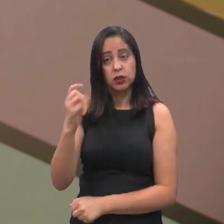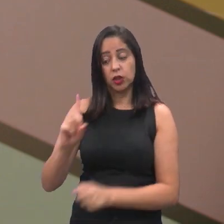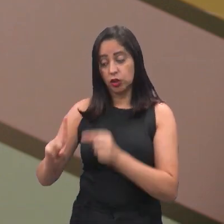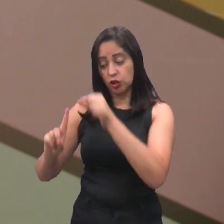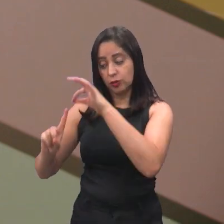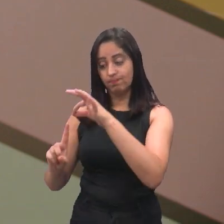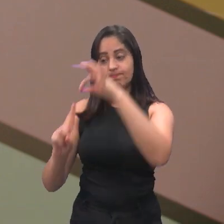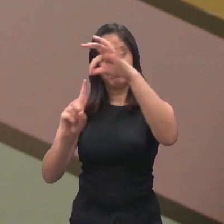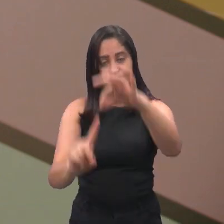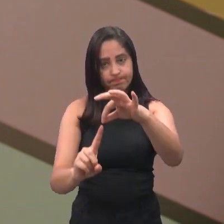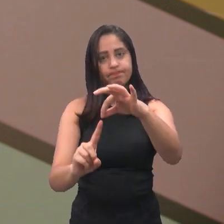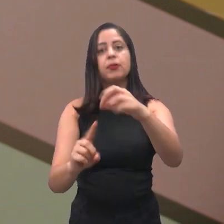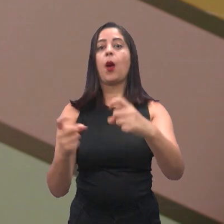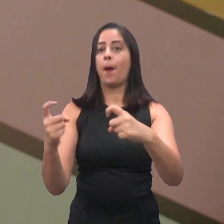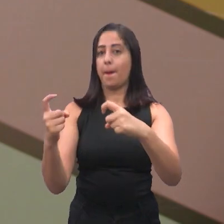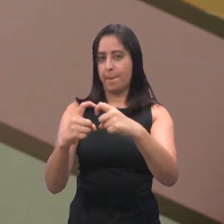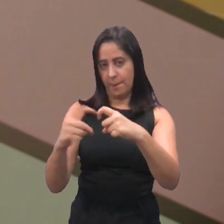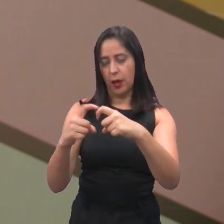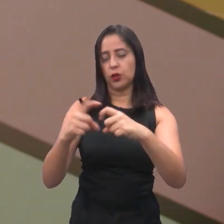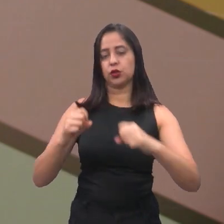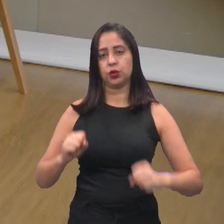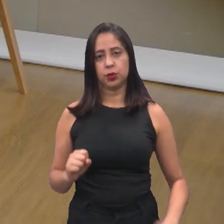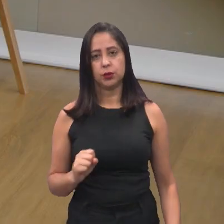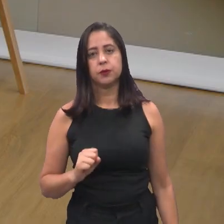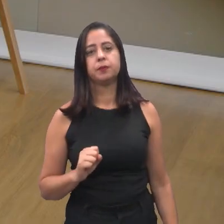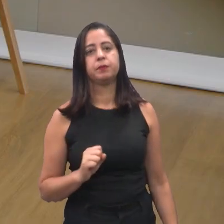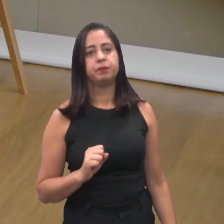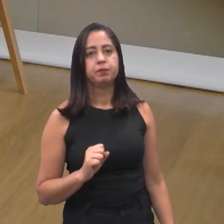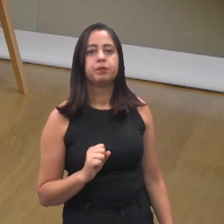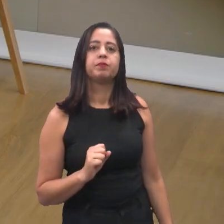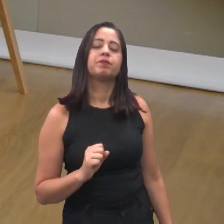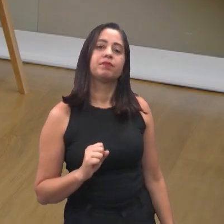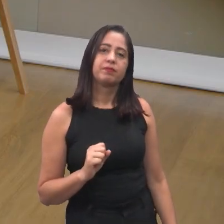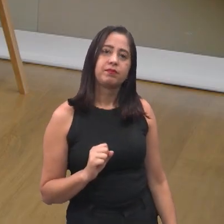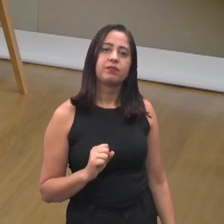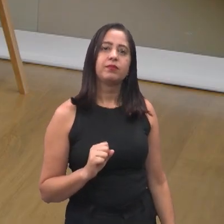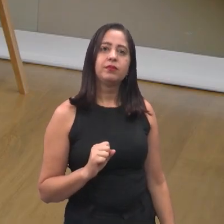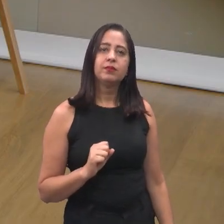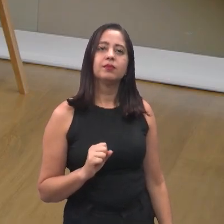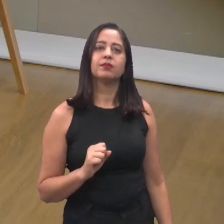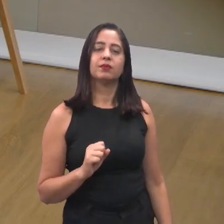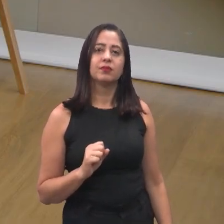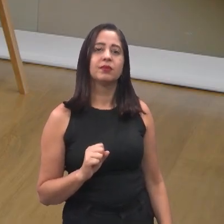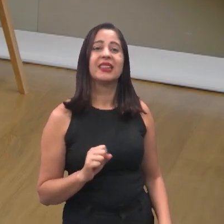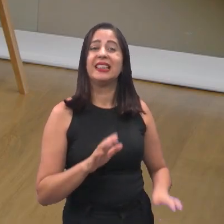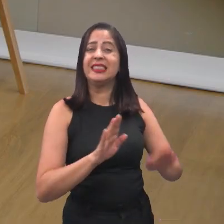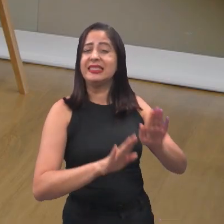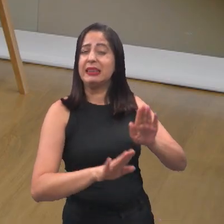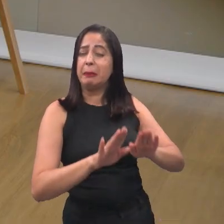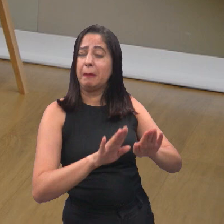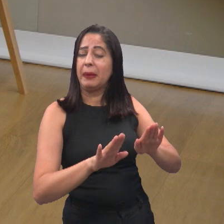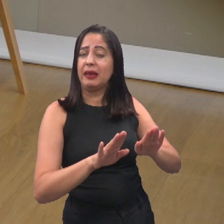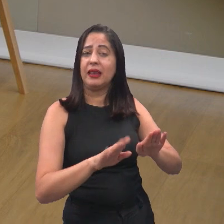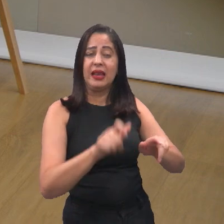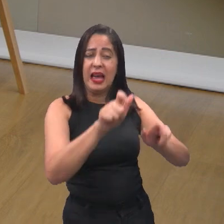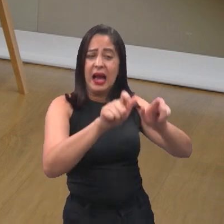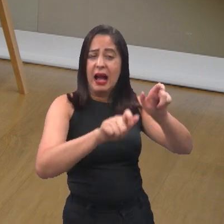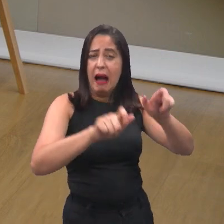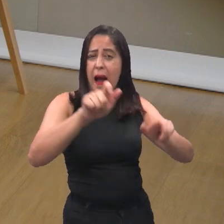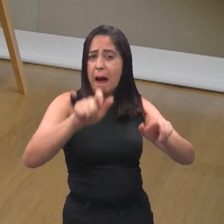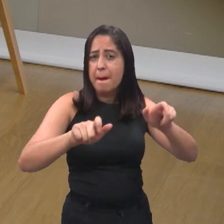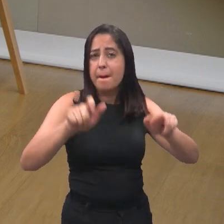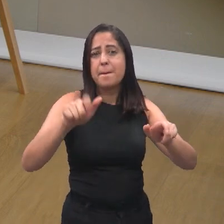responsável para poder fazer esse alinhamento. O diagnóstico, né? E também tem muitas pessoas muitas mulheres, né, que